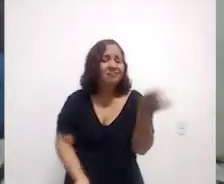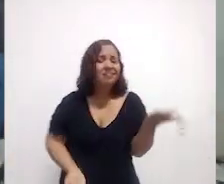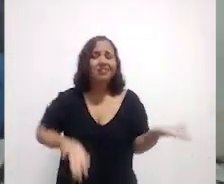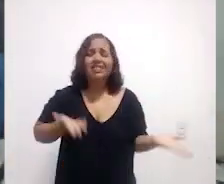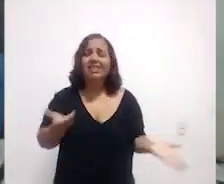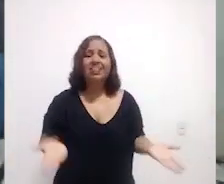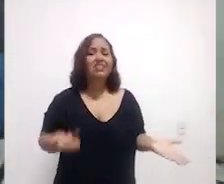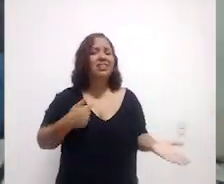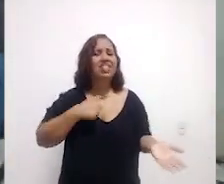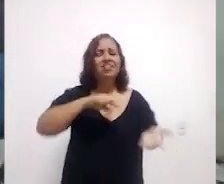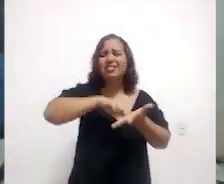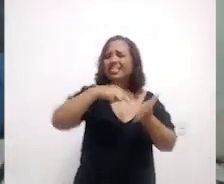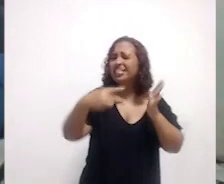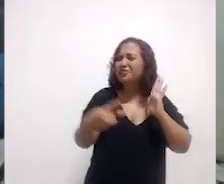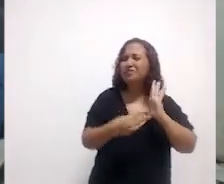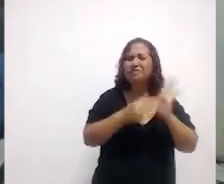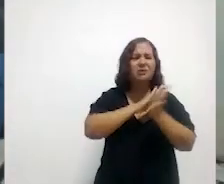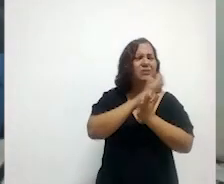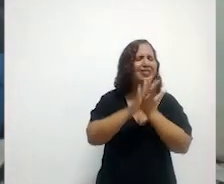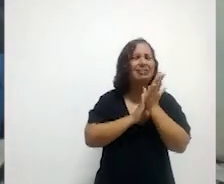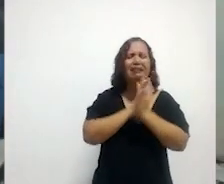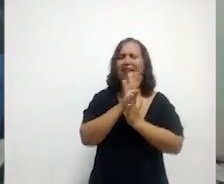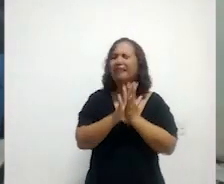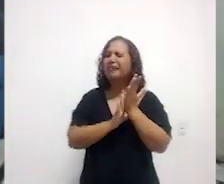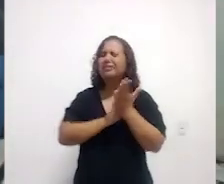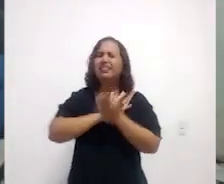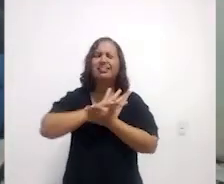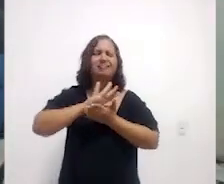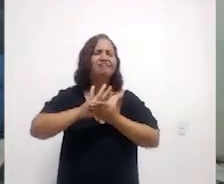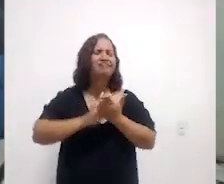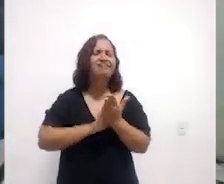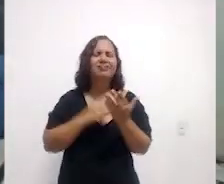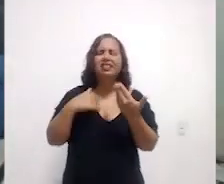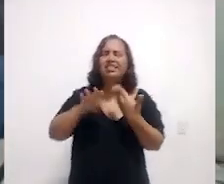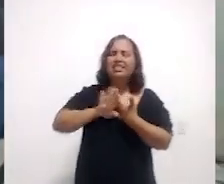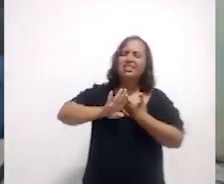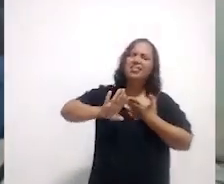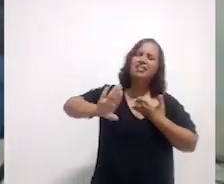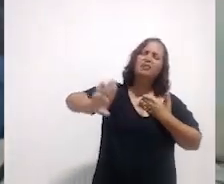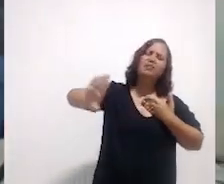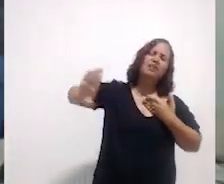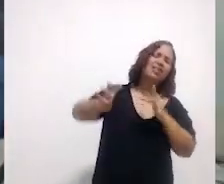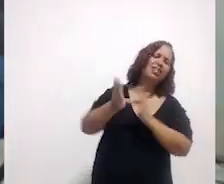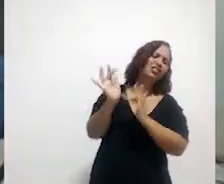Jesus. Eu nada sou sem ti,